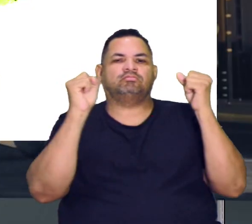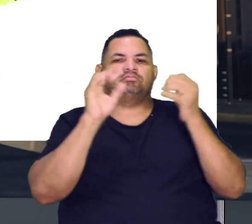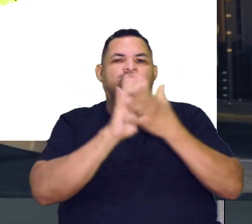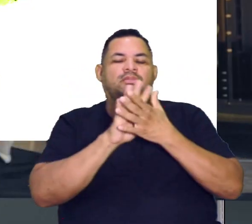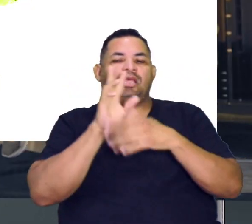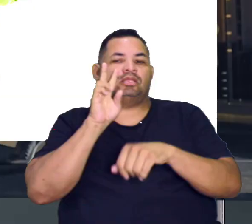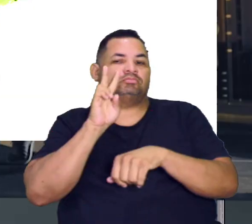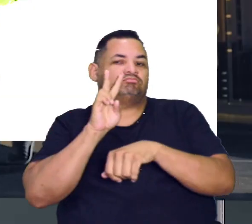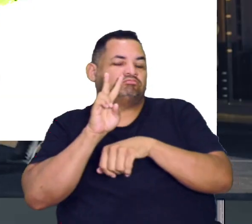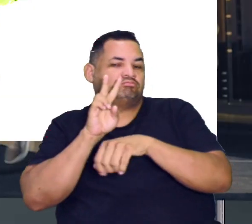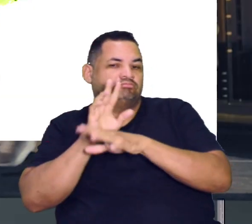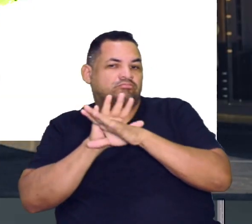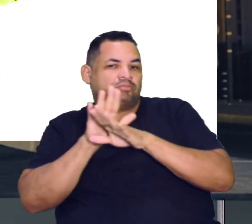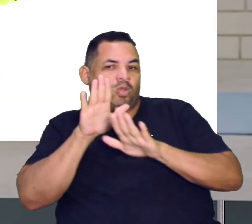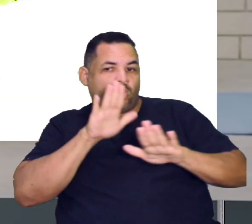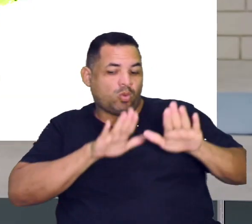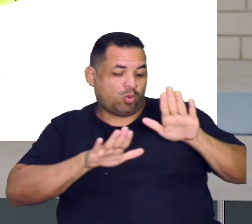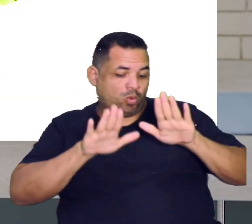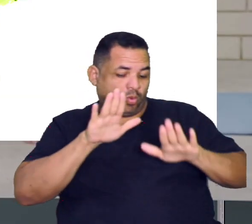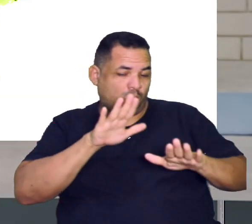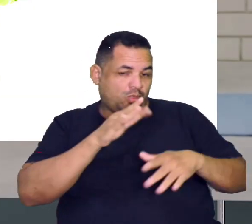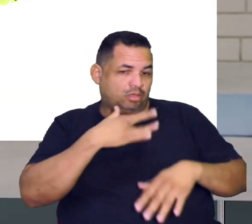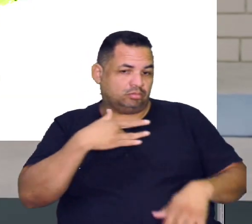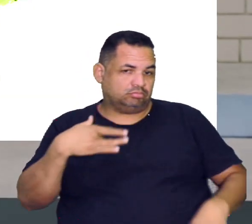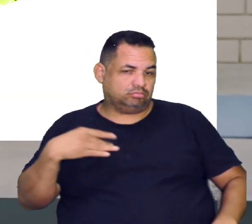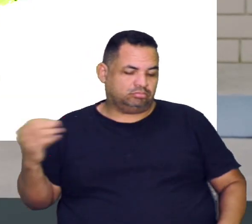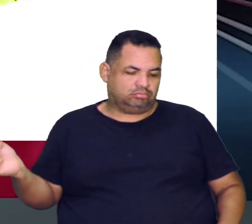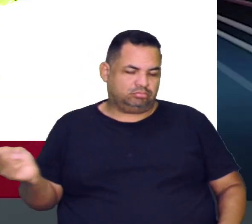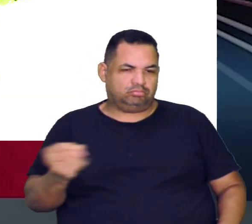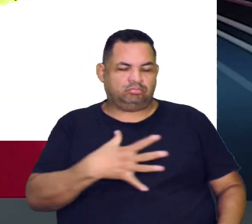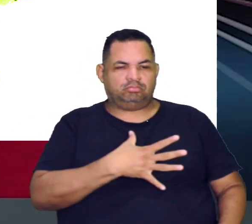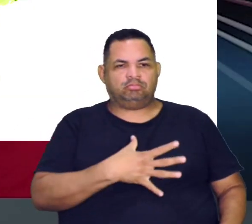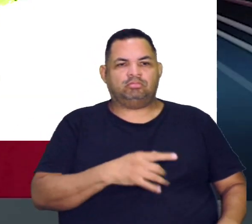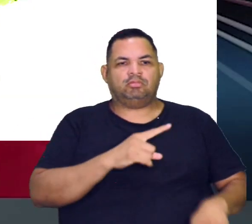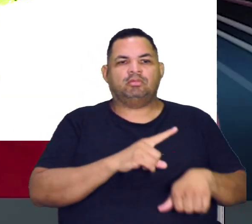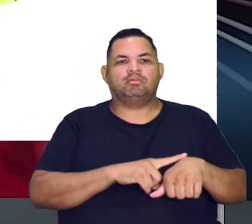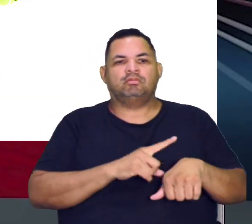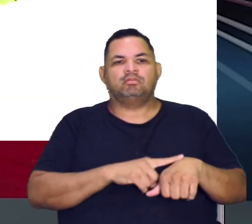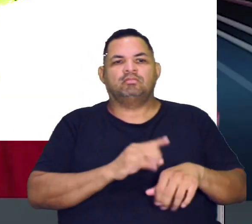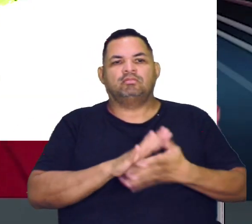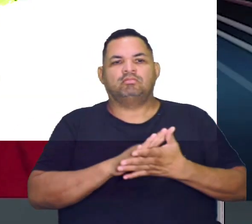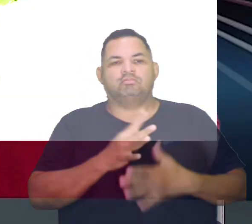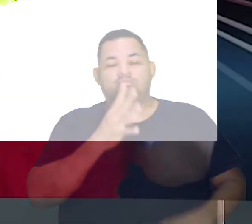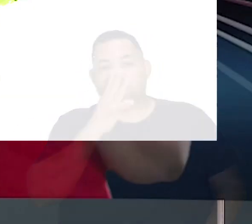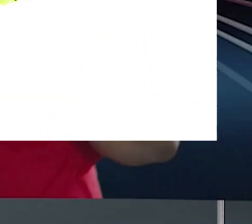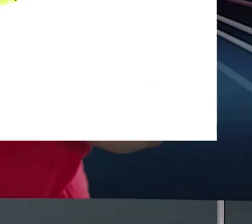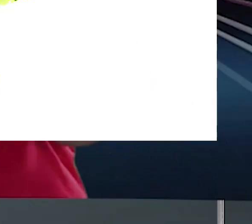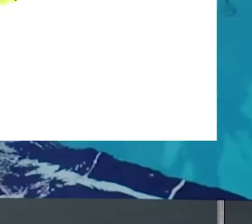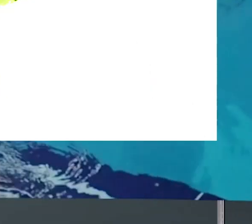os cuidados à saúde na contemporaneidade, neste momento. Então assiste comigo.